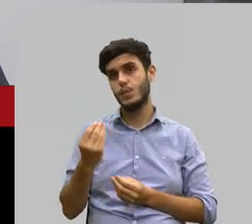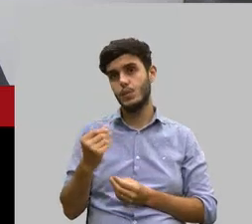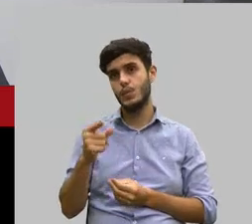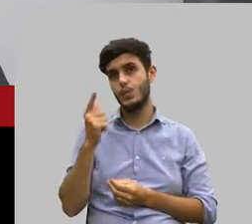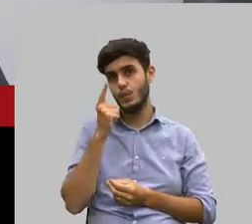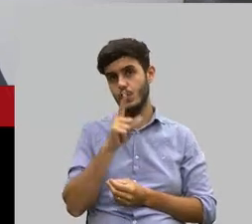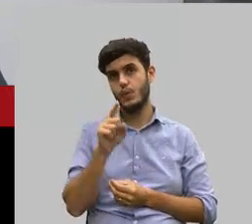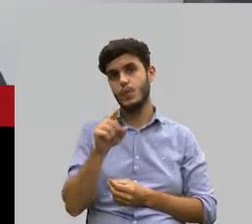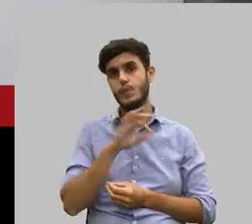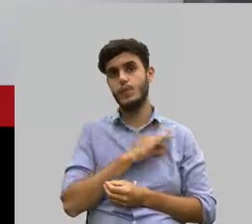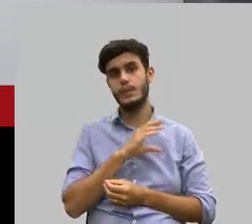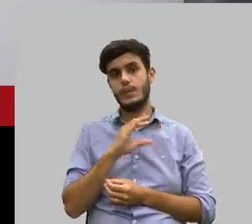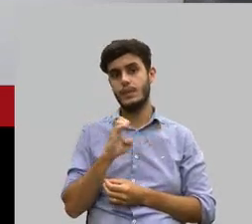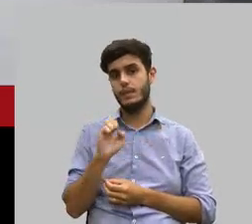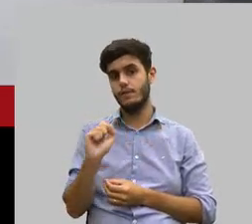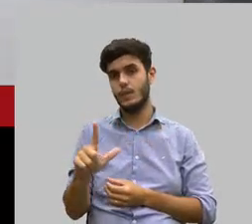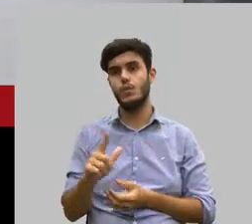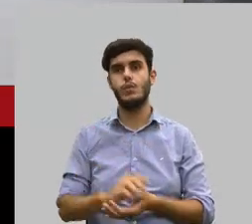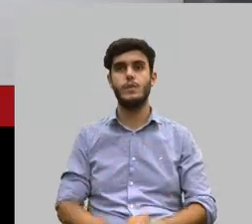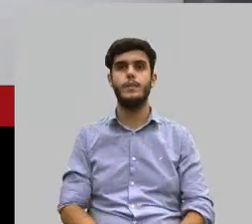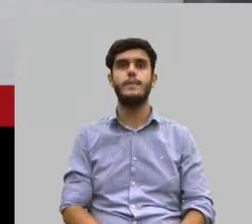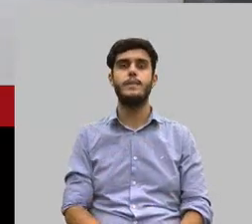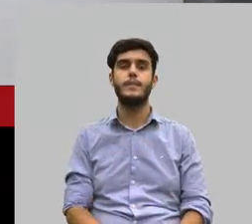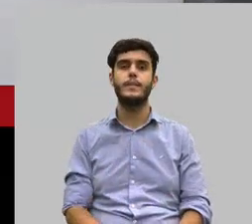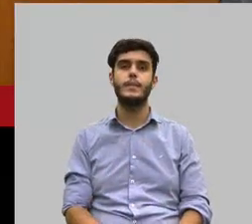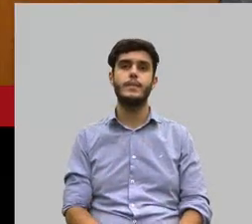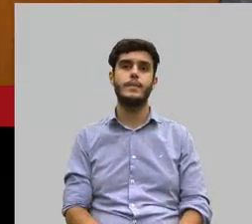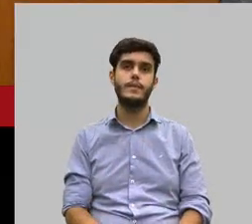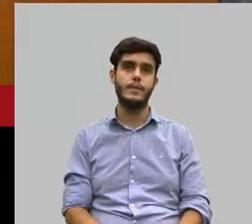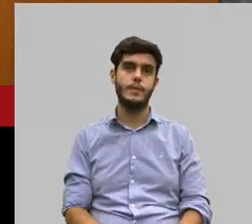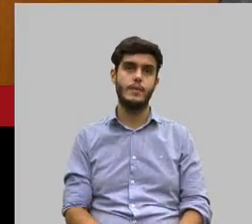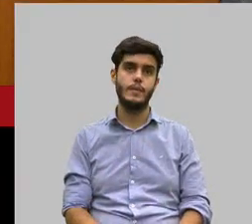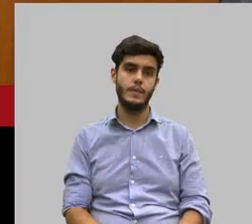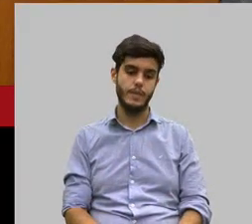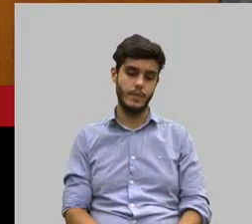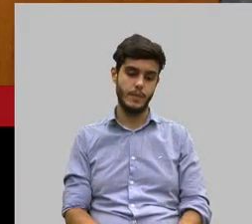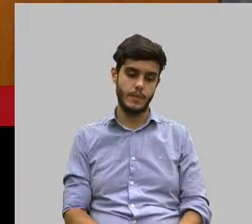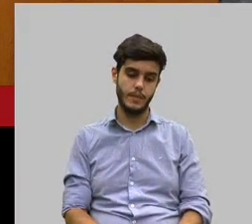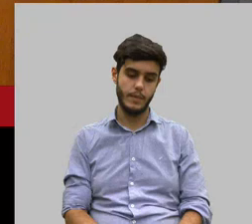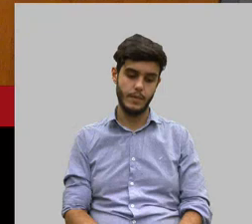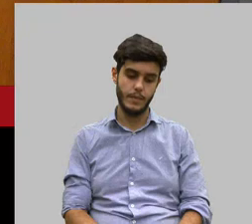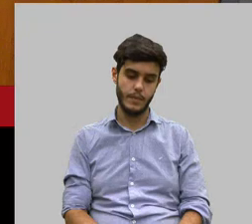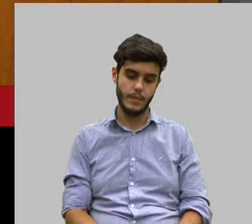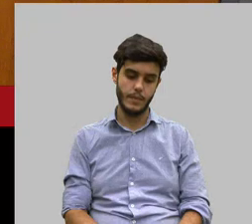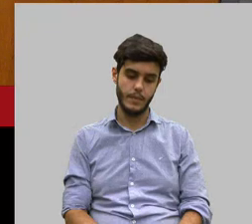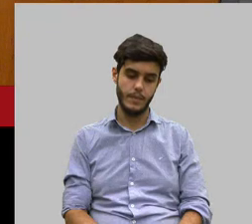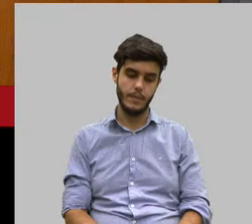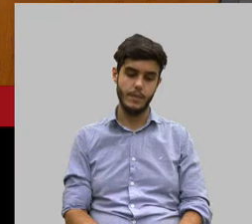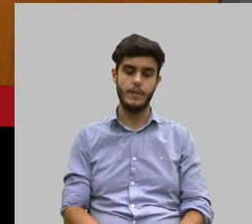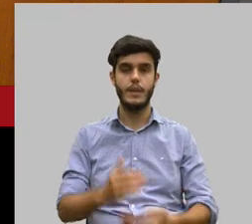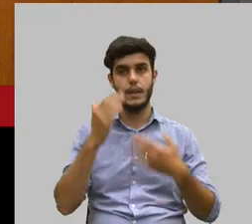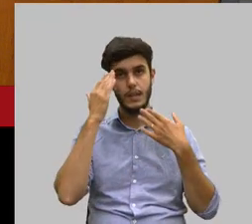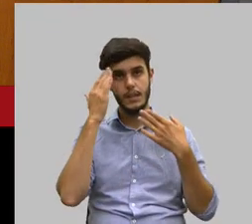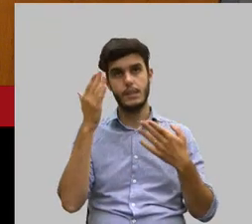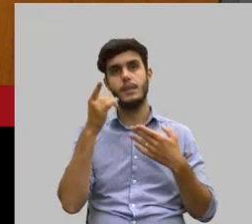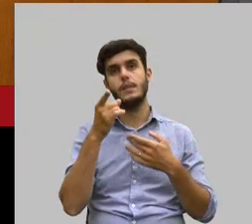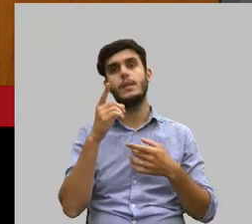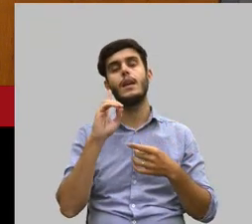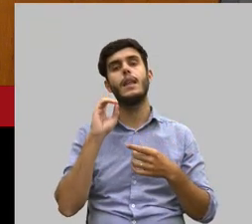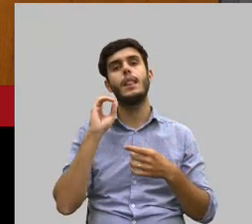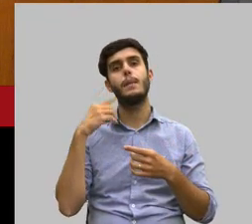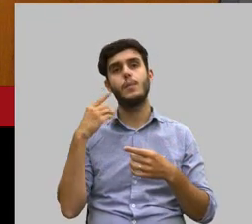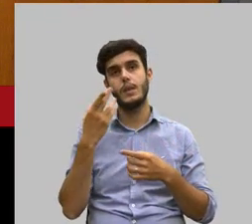frente da Polícia Civil Muito Obrigado agradecemos as palavras do Lu colega Deputado zela